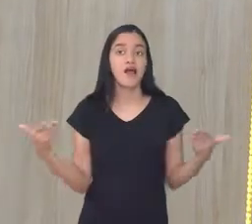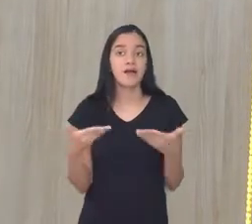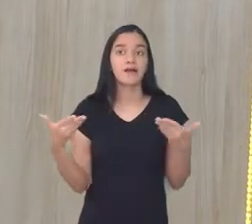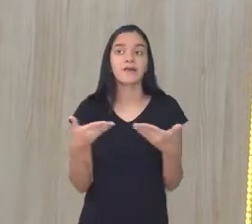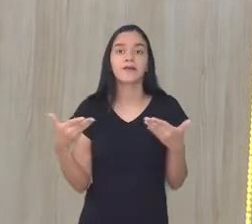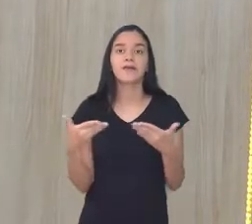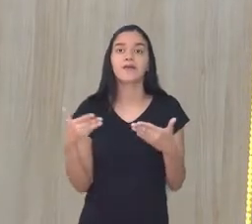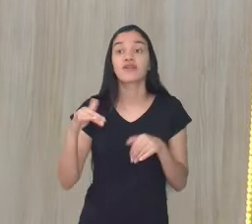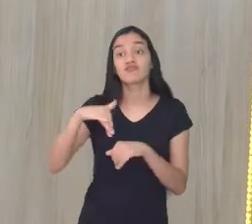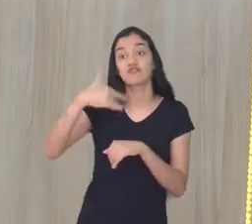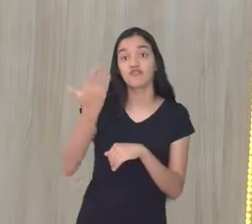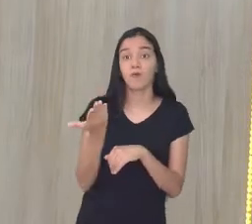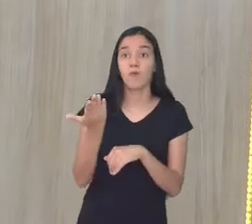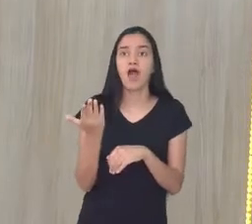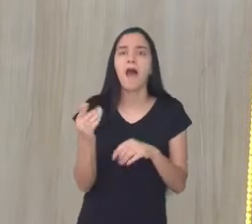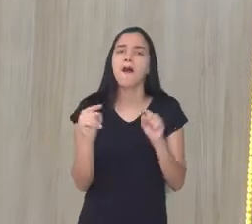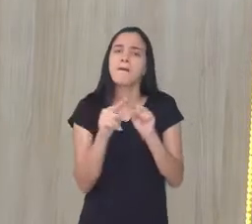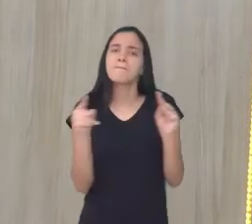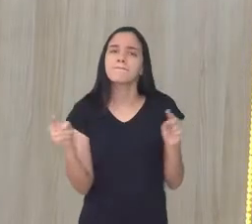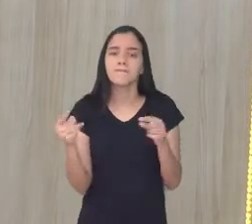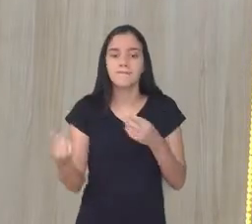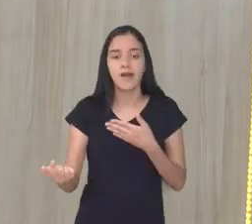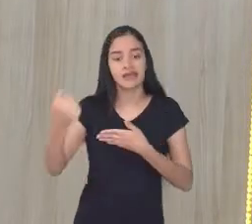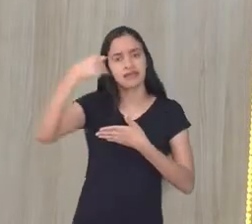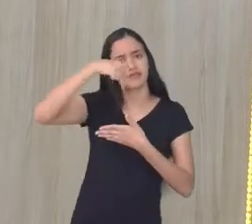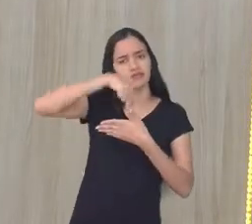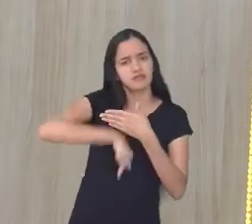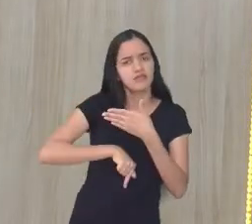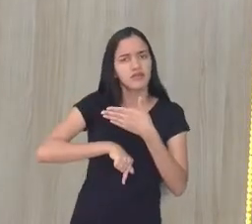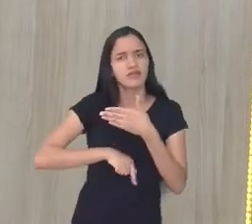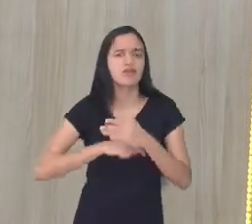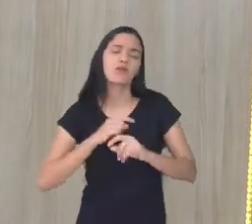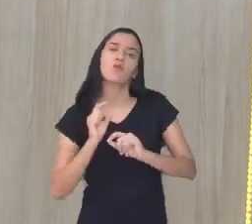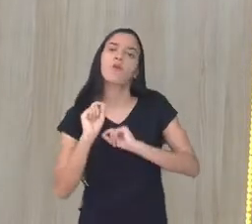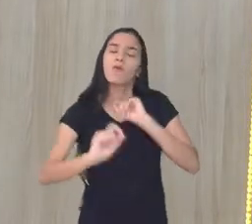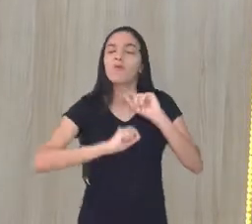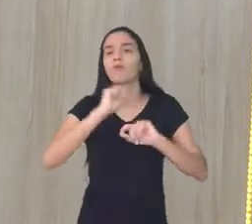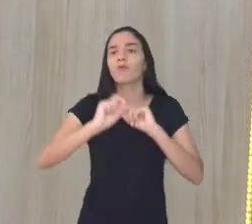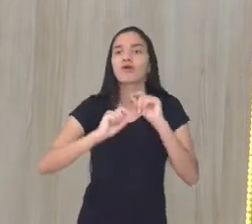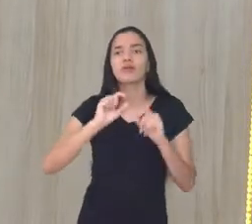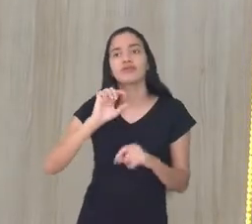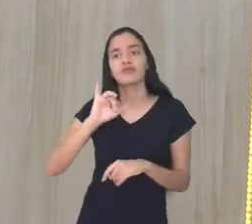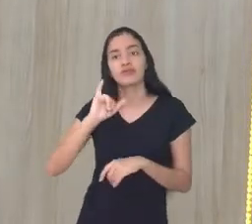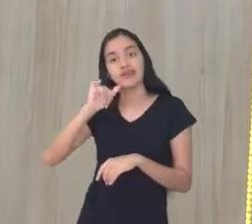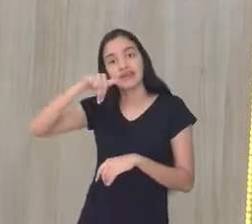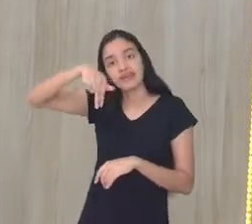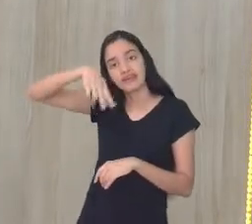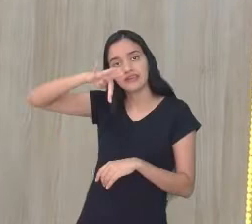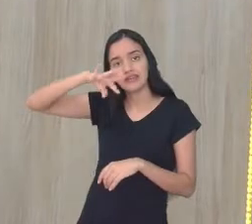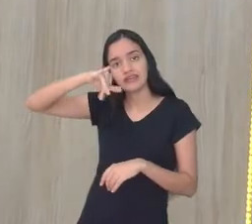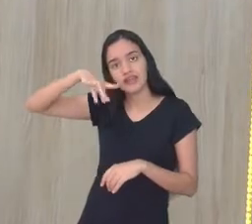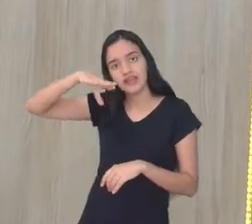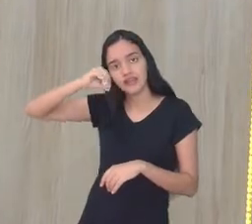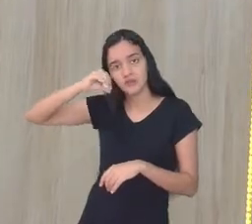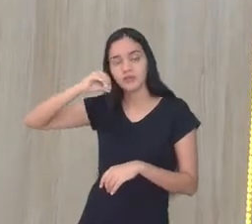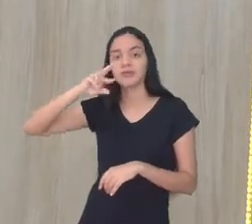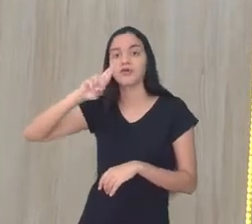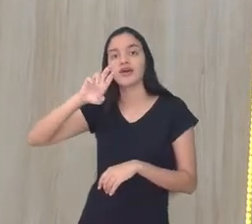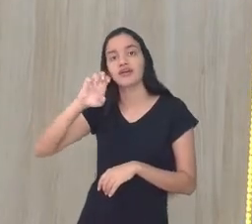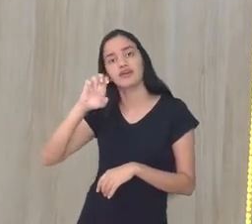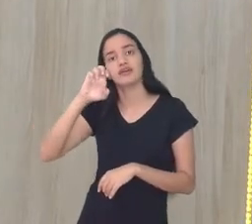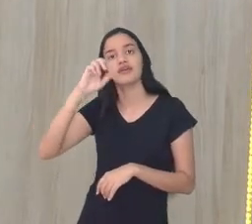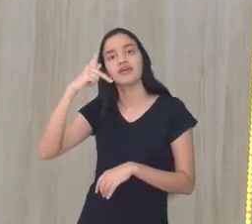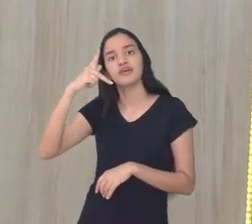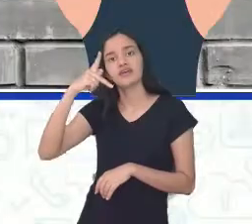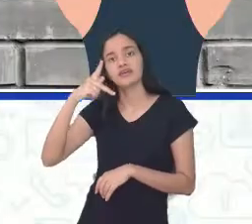a questão externa. Vamos ver agora os internos. É a questão aí dos internoreceptores. E aí no internoreceptor nós temos